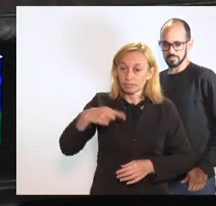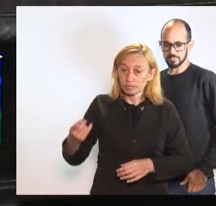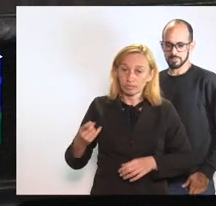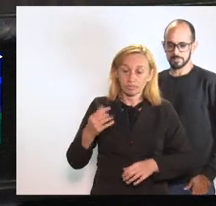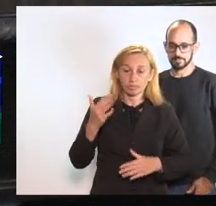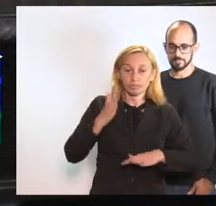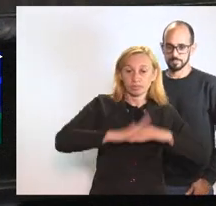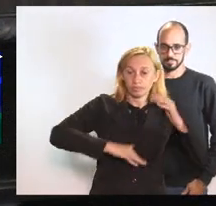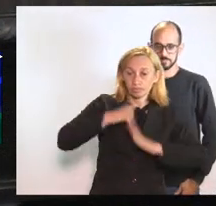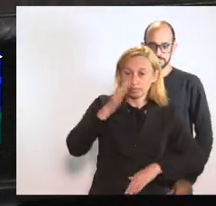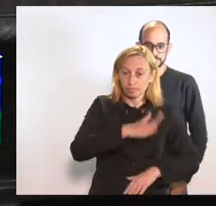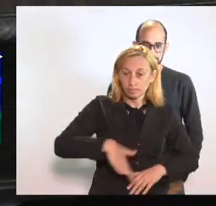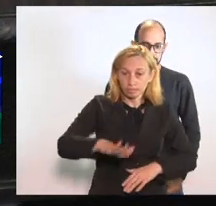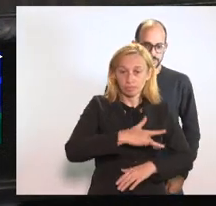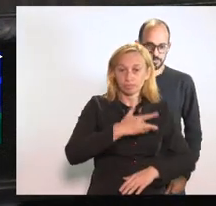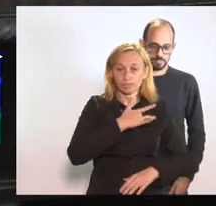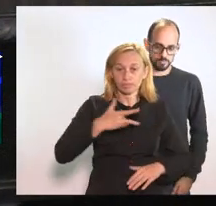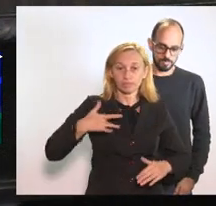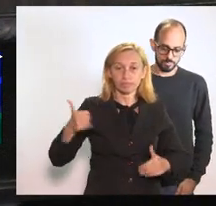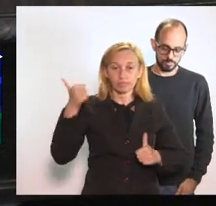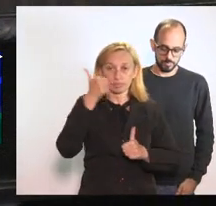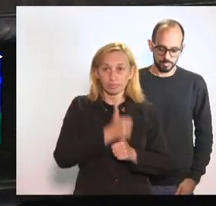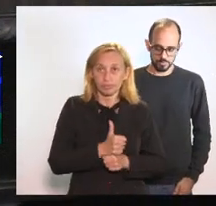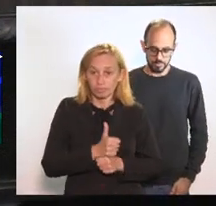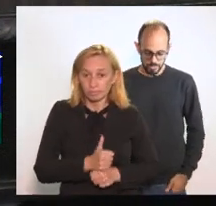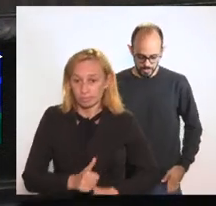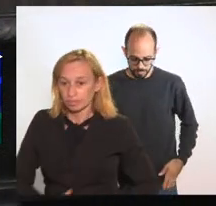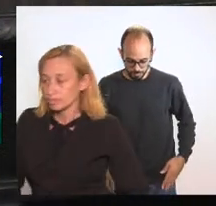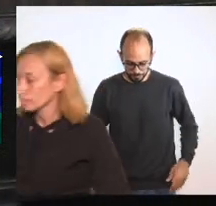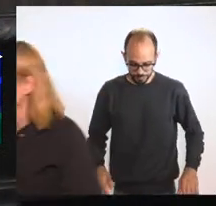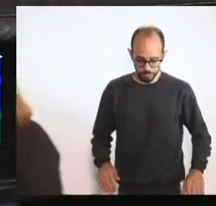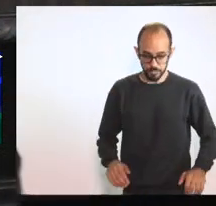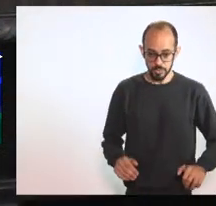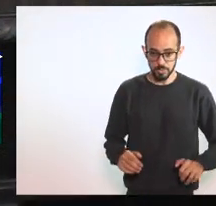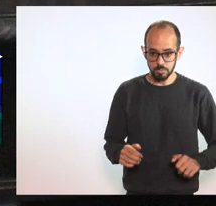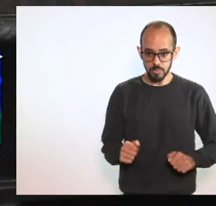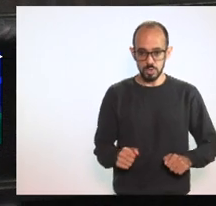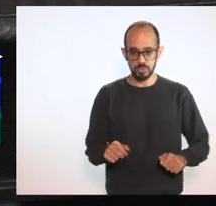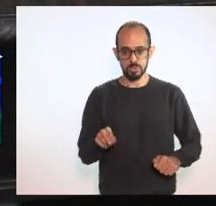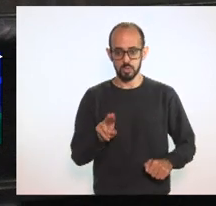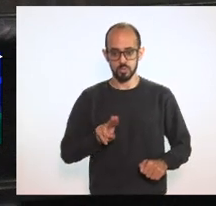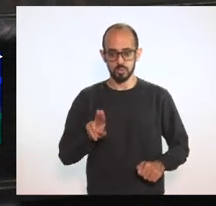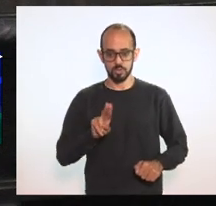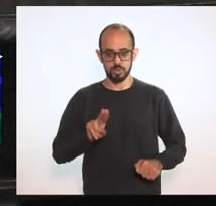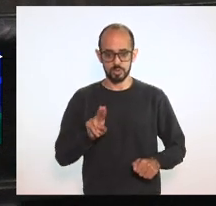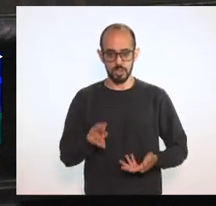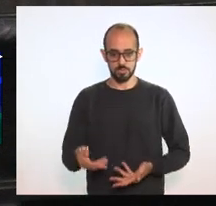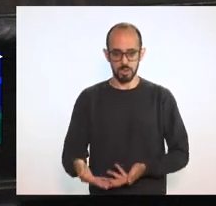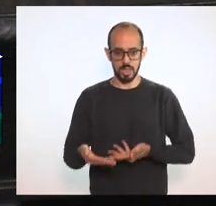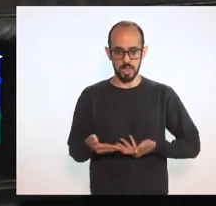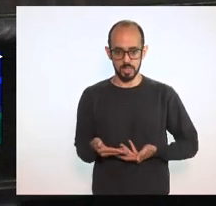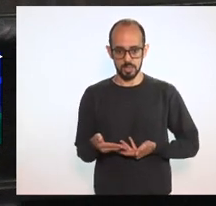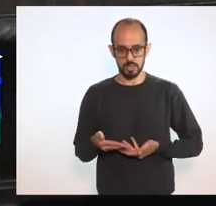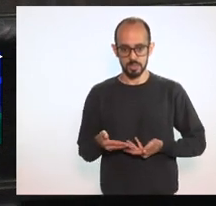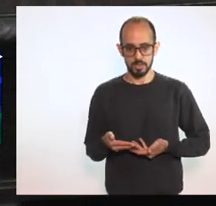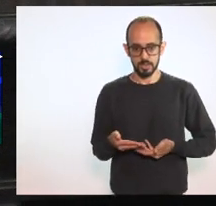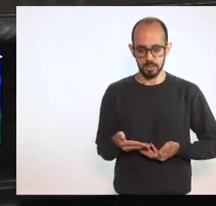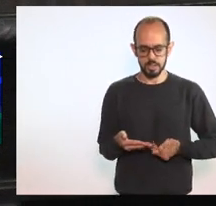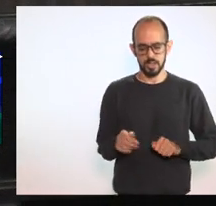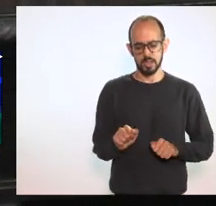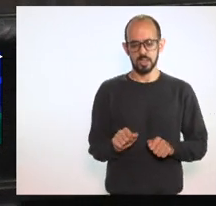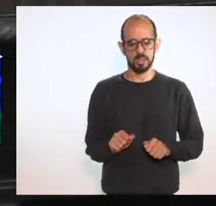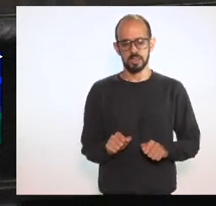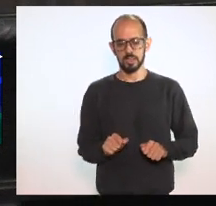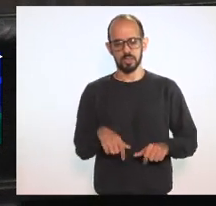profissionais da área da saúde possam ser utilizados no atendimento E aí melhorar as